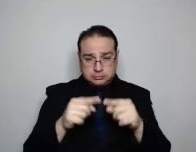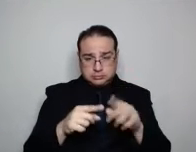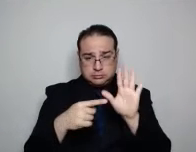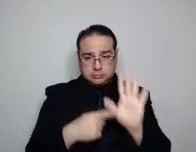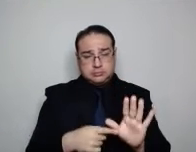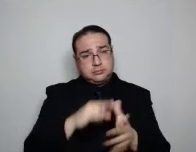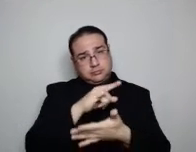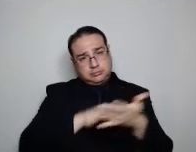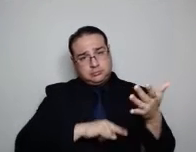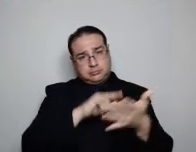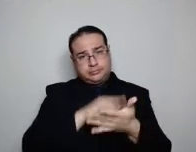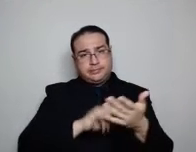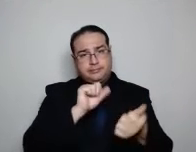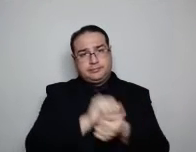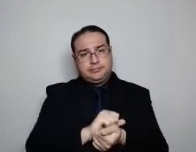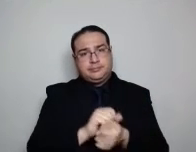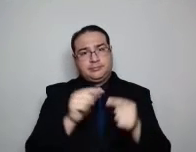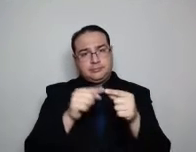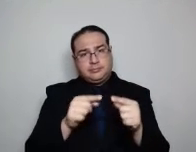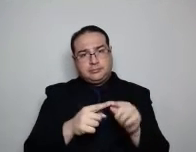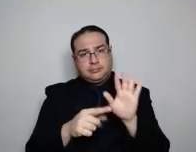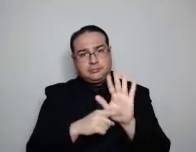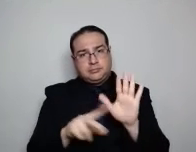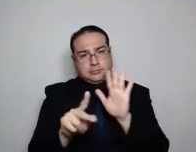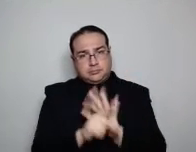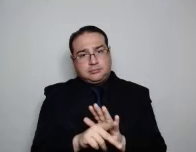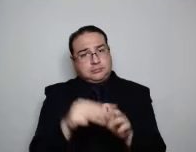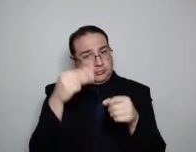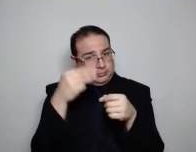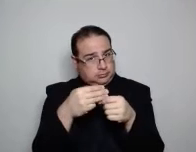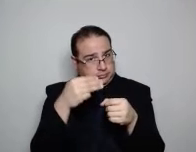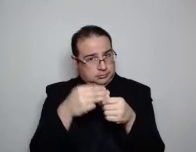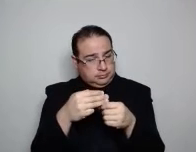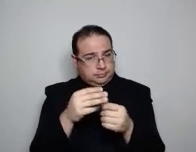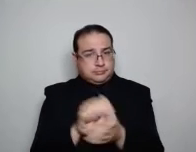documentos advindos da própria municipalidade, e em